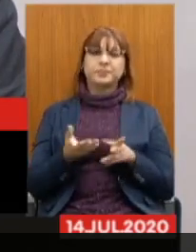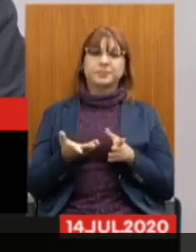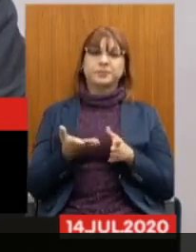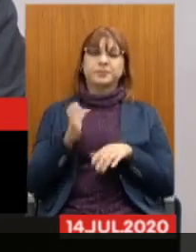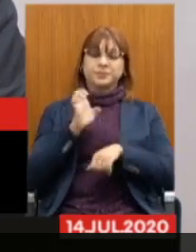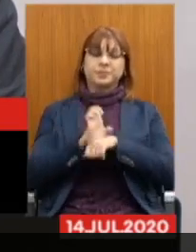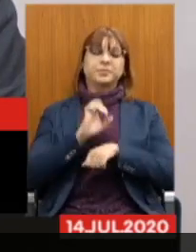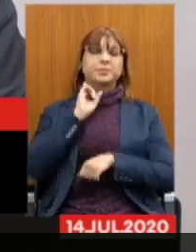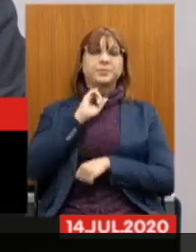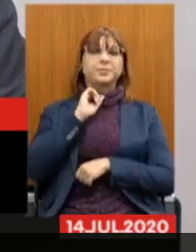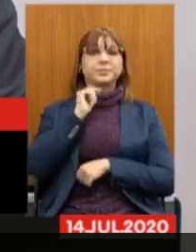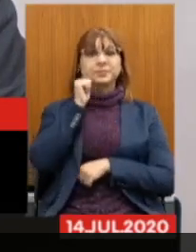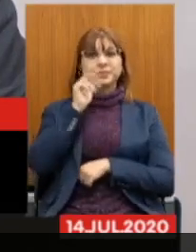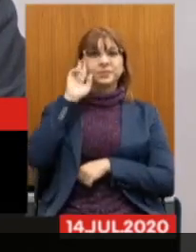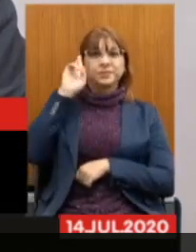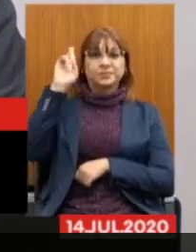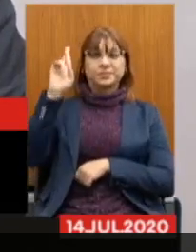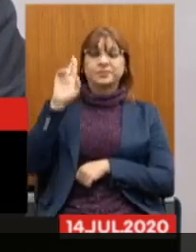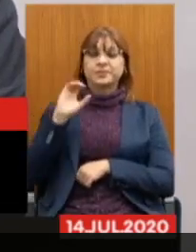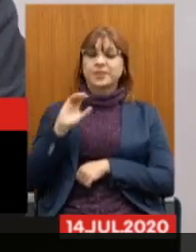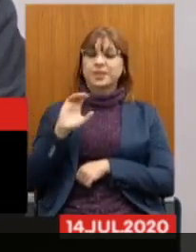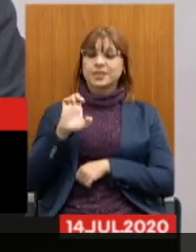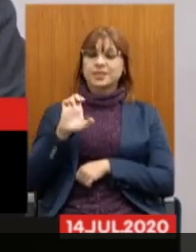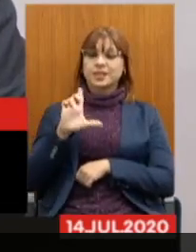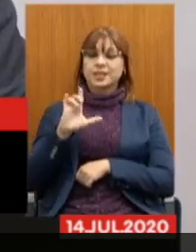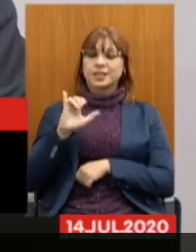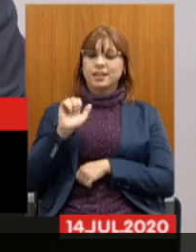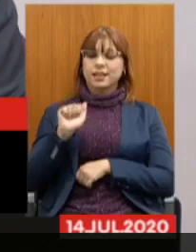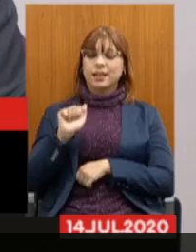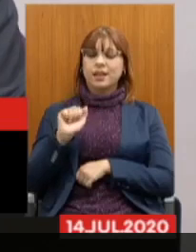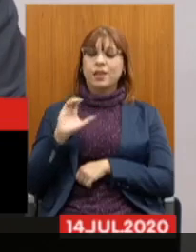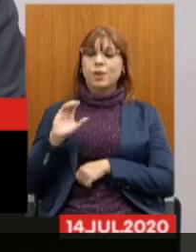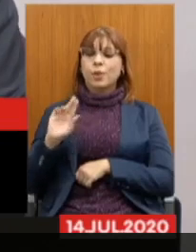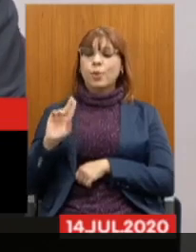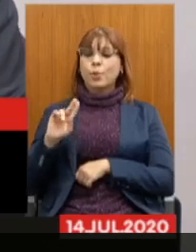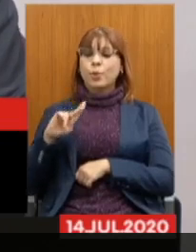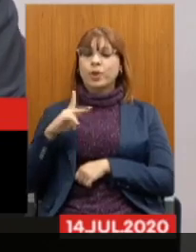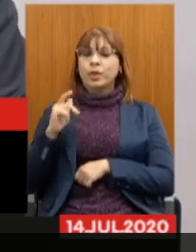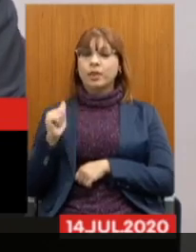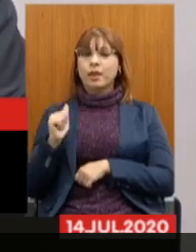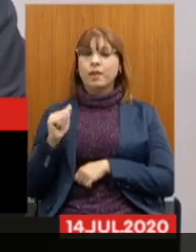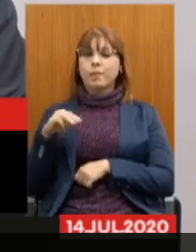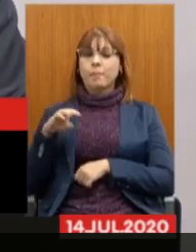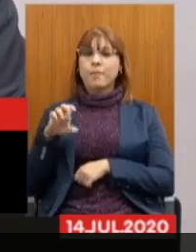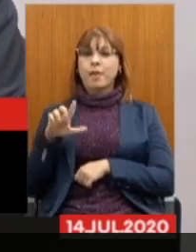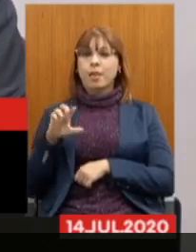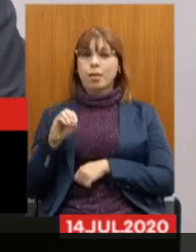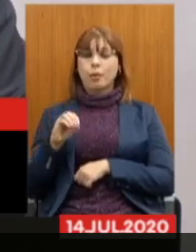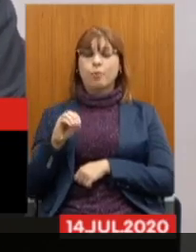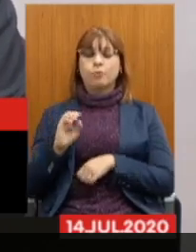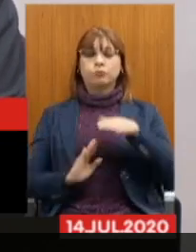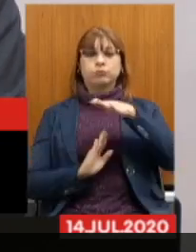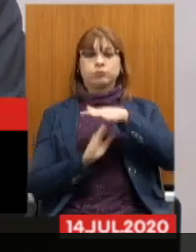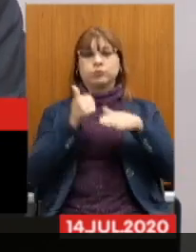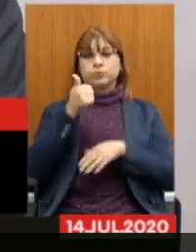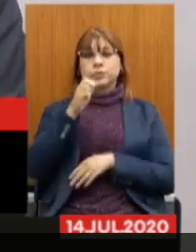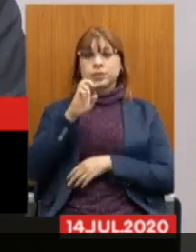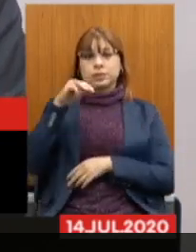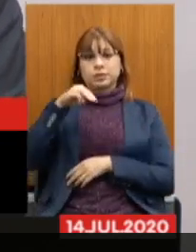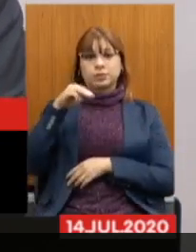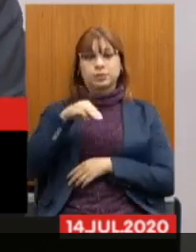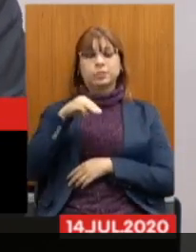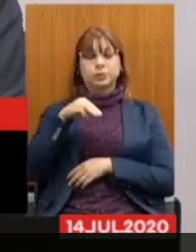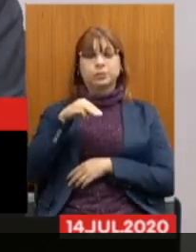Gerais, excelentíssima senhora Célia Cunha Melo, que disporá de 15 minutos para a sua exposição. A senhora